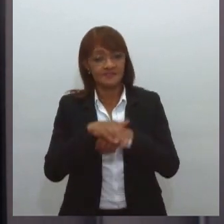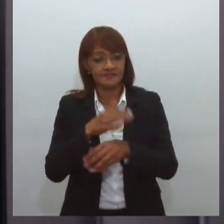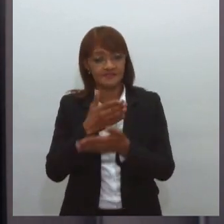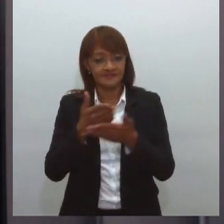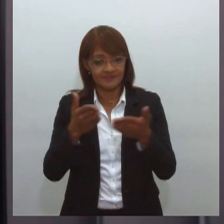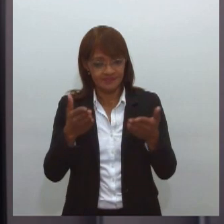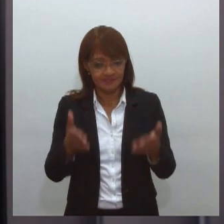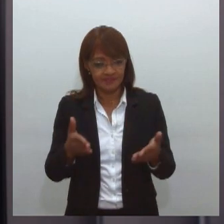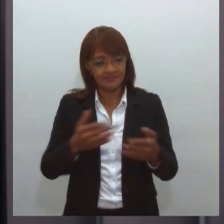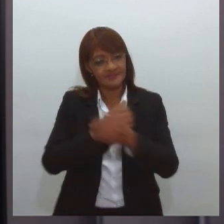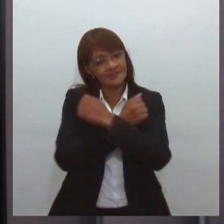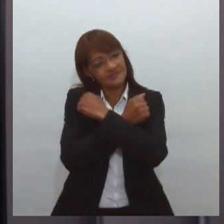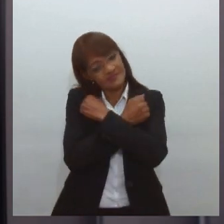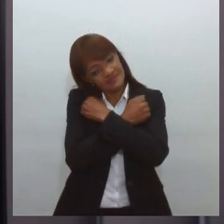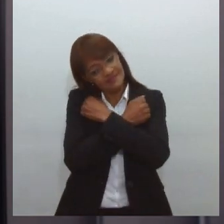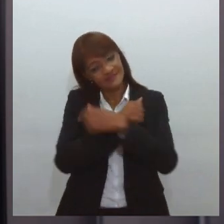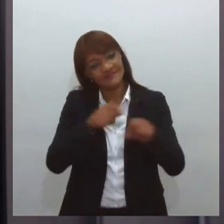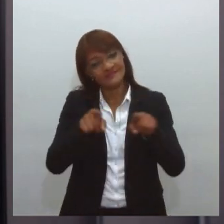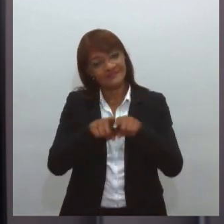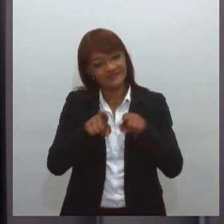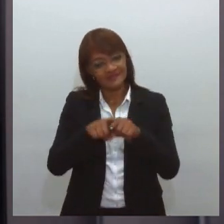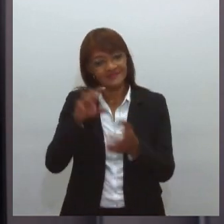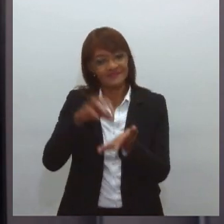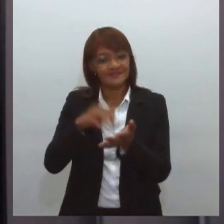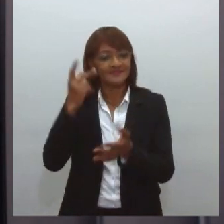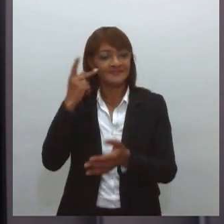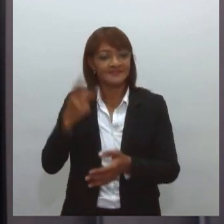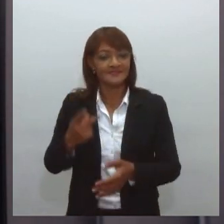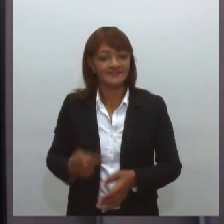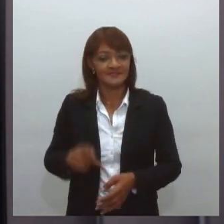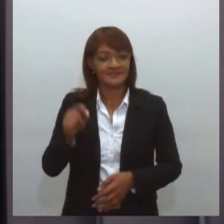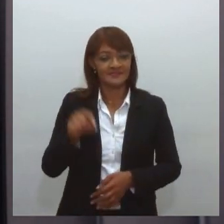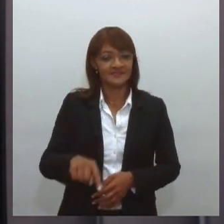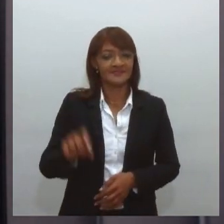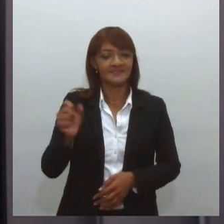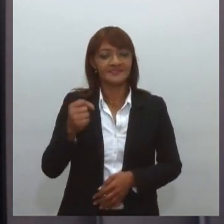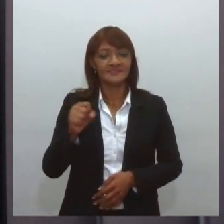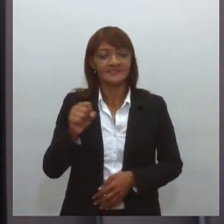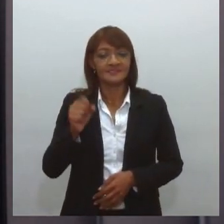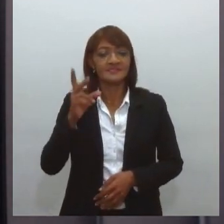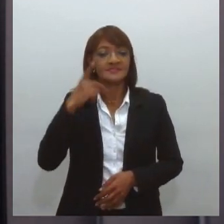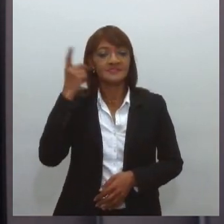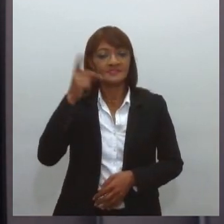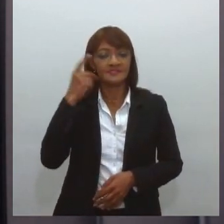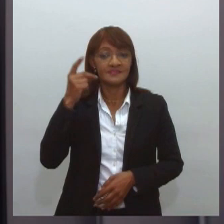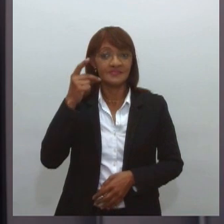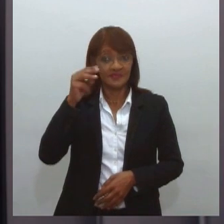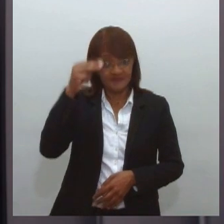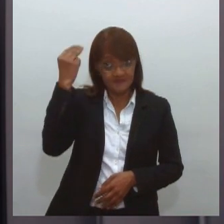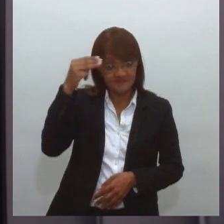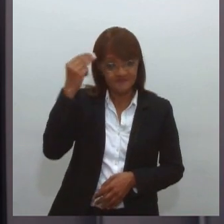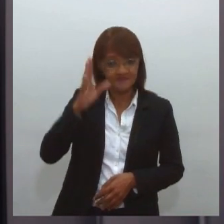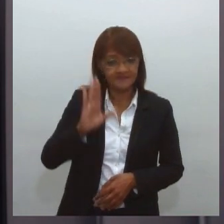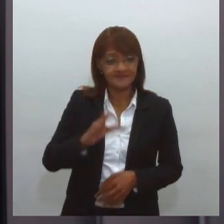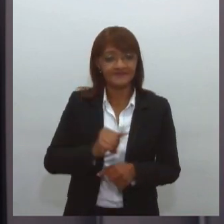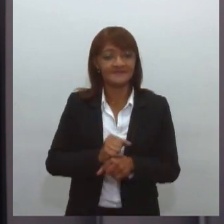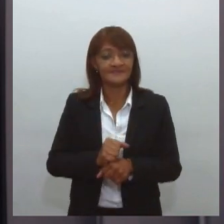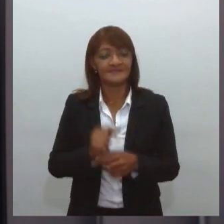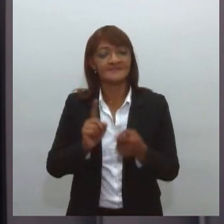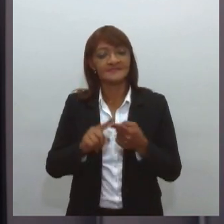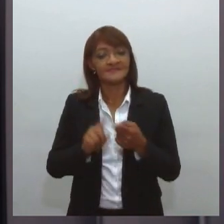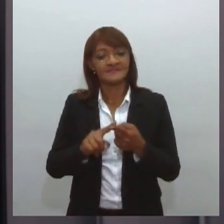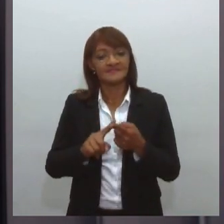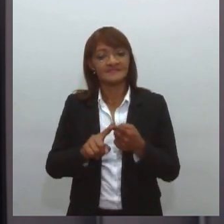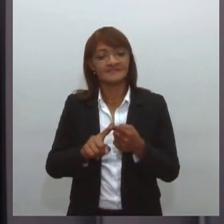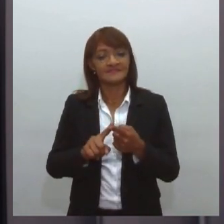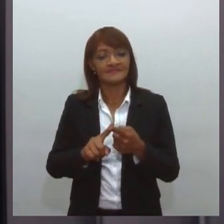abraço também para a nossa procuradora do estado de Sergipe, a deputada Marisa Mitidieri, né, e as nossas duas